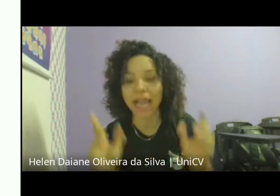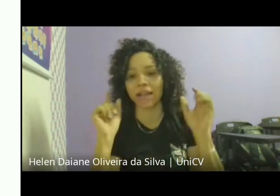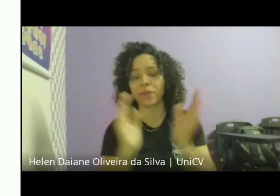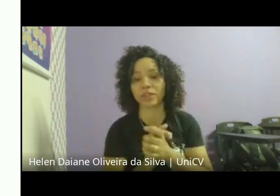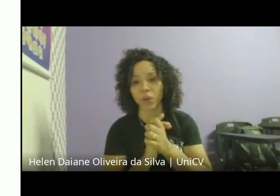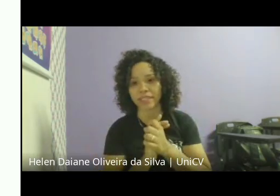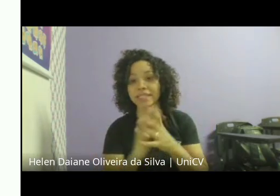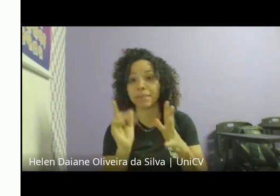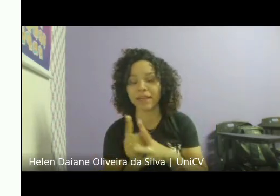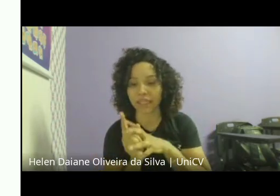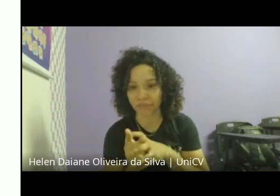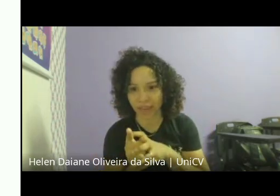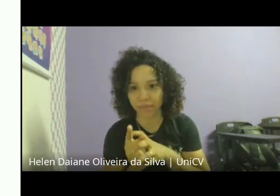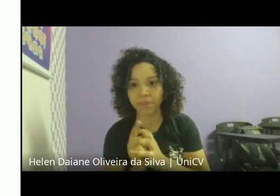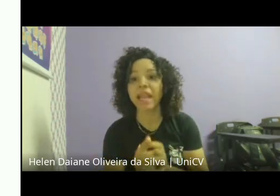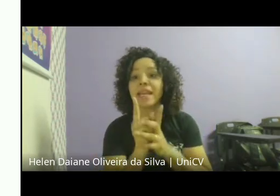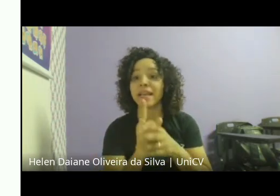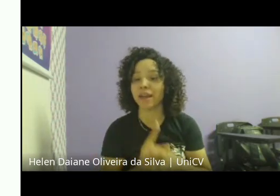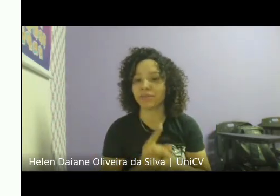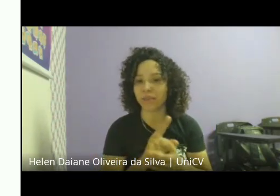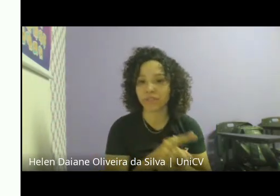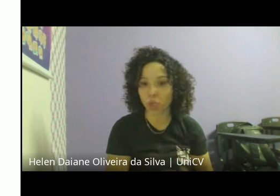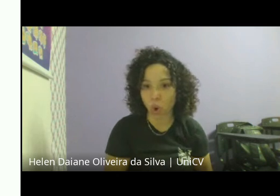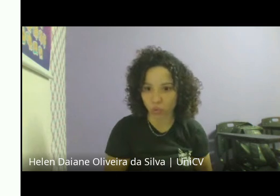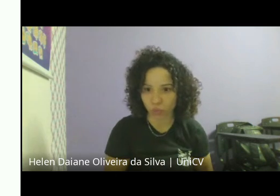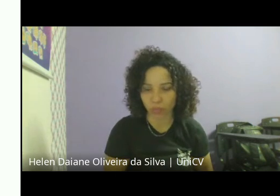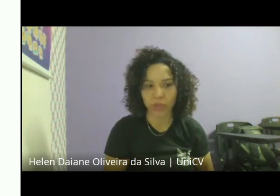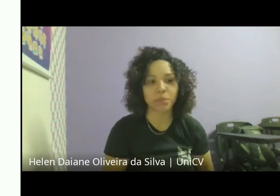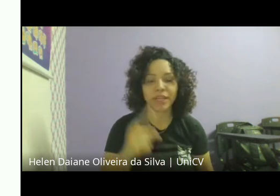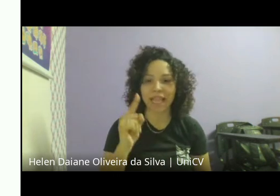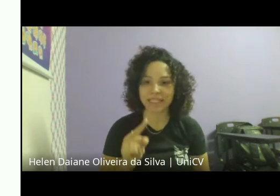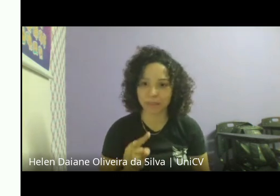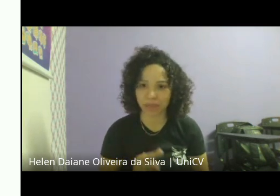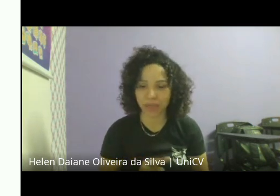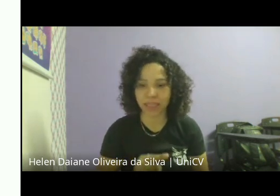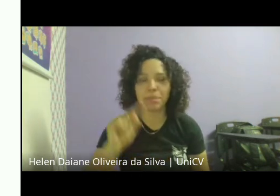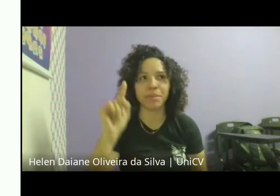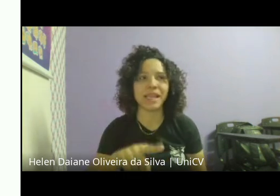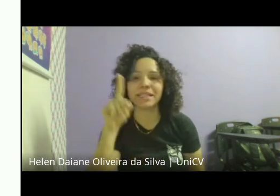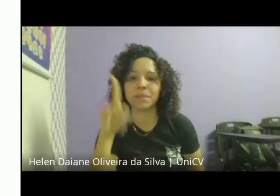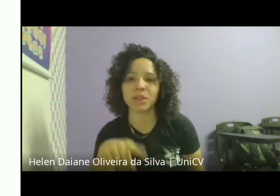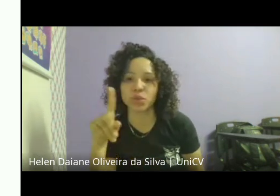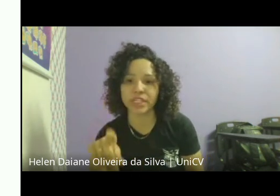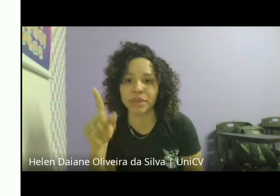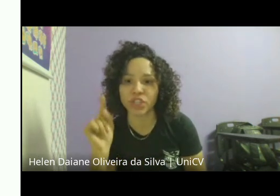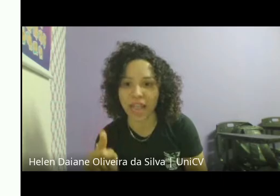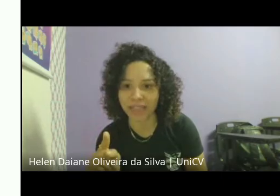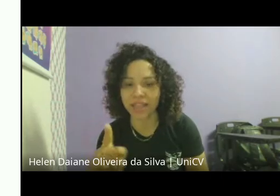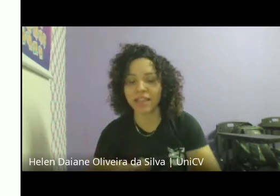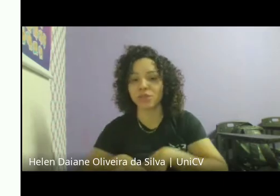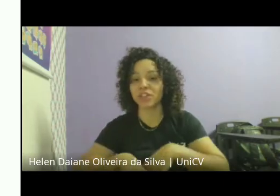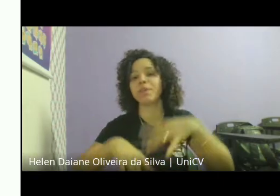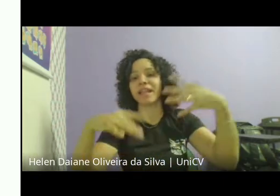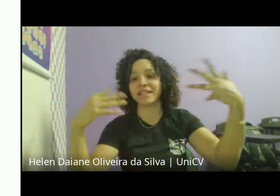mês. Ah, outra coisa, semana que vem não temos encontro, porque é a primeira semana dos conhecimentos